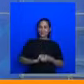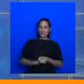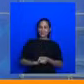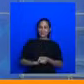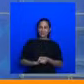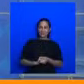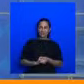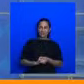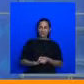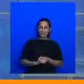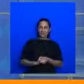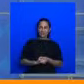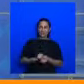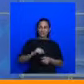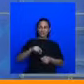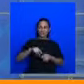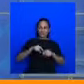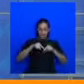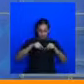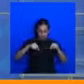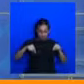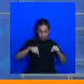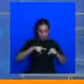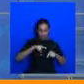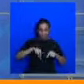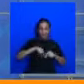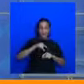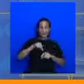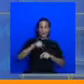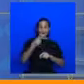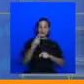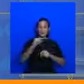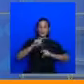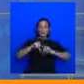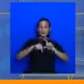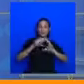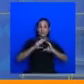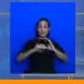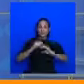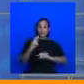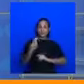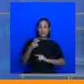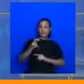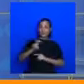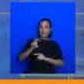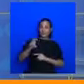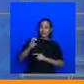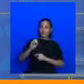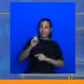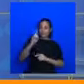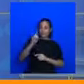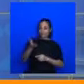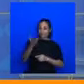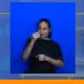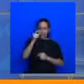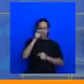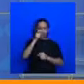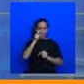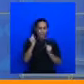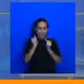78. As 20 dezenas sorteadas no concurso 2.550 da Lotomania foram, confira